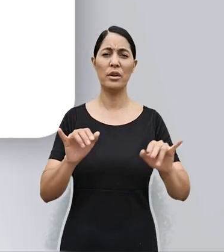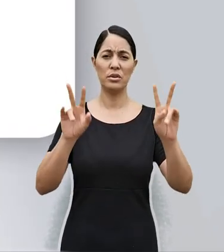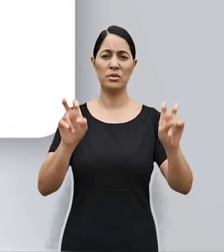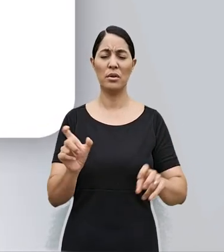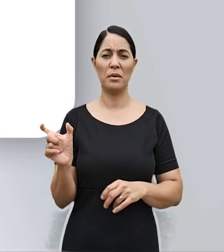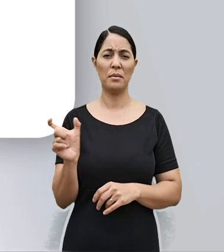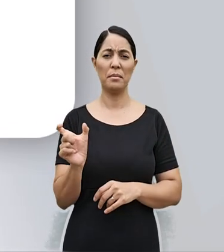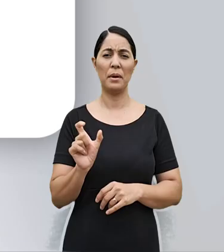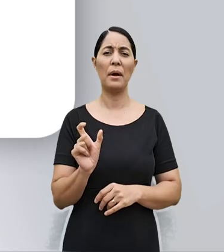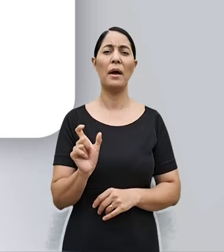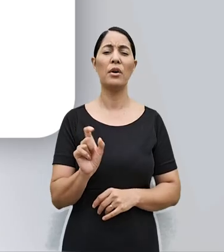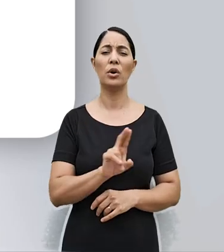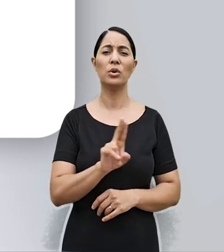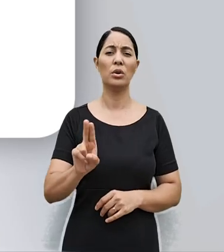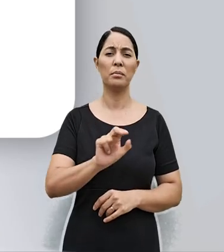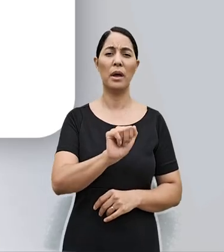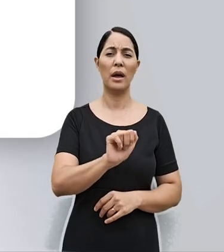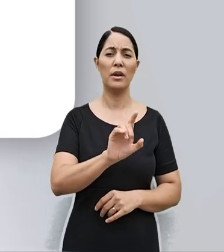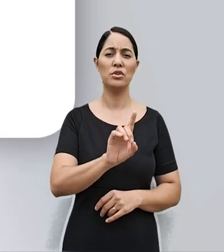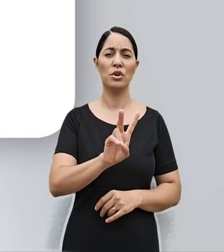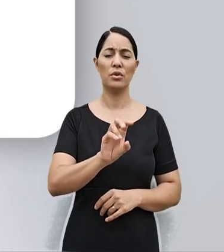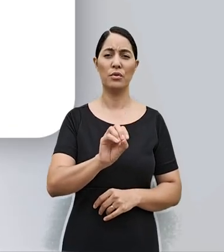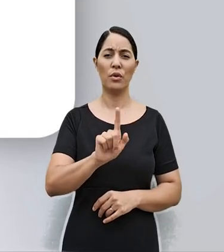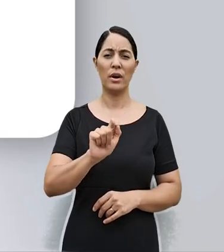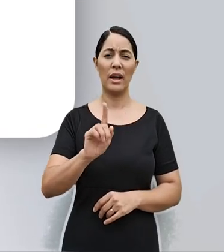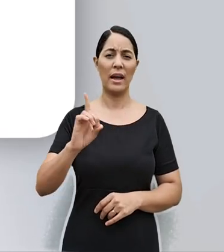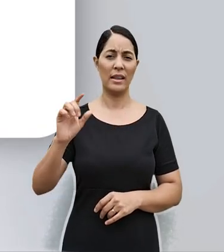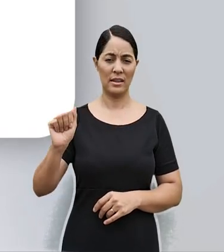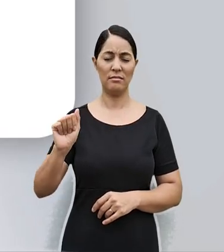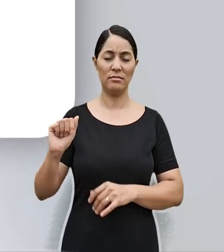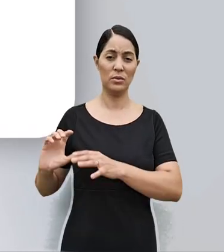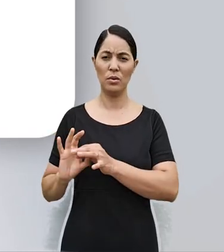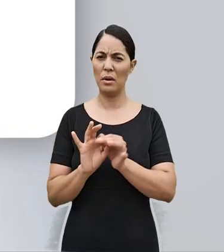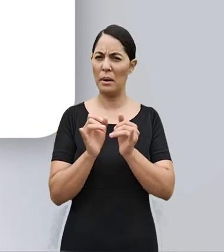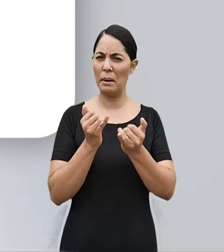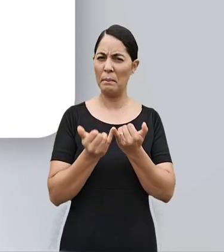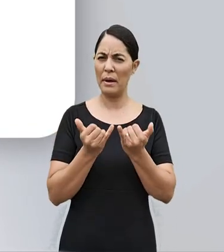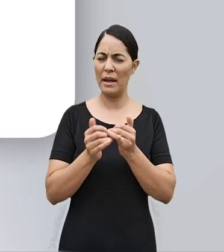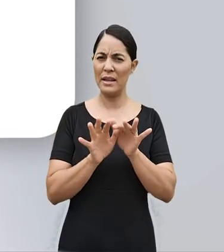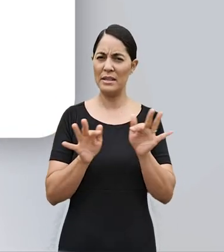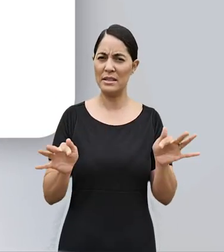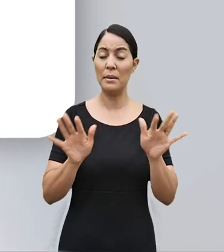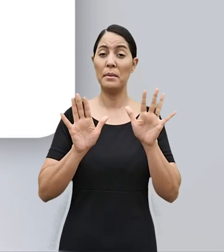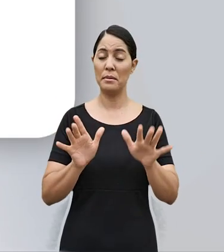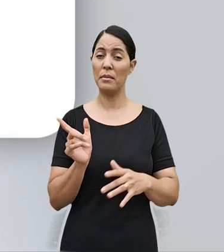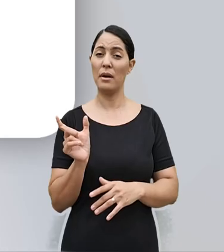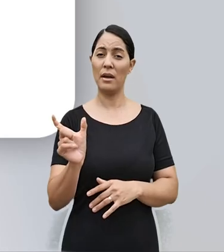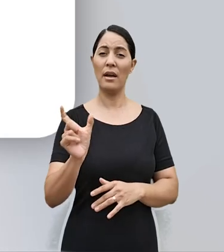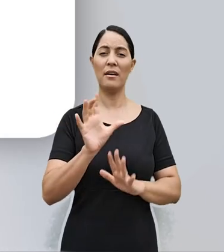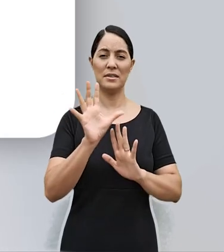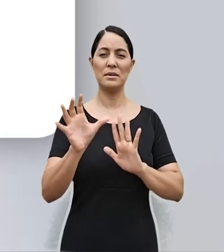advogada em crachás, tal como ocorre nas carteiras de identificação da OAB. Um gesto que parece simples, mas que vem carregado